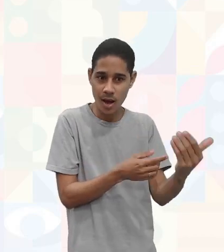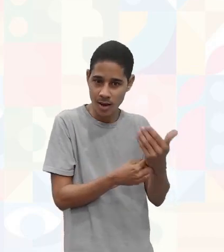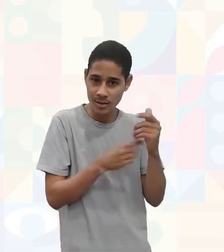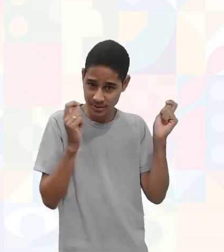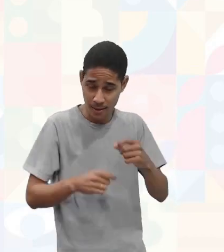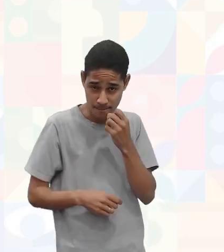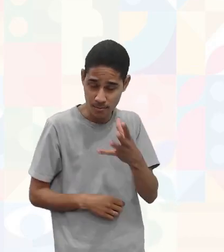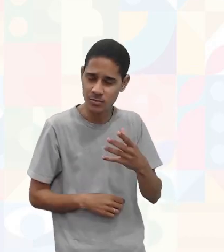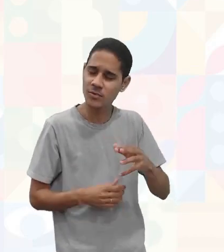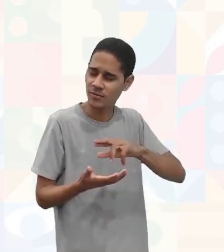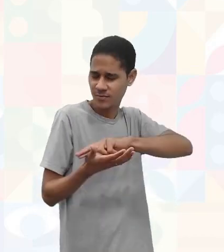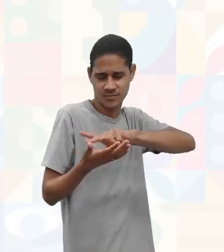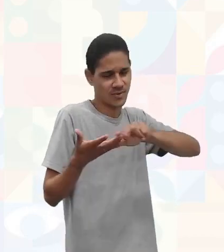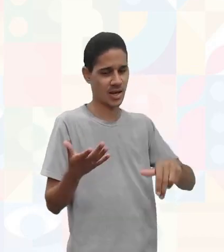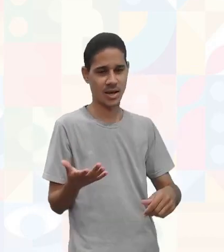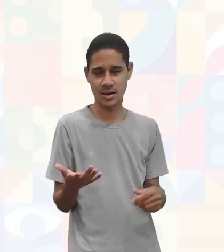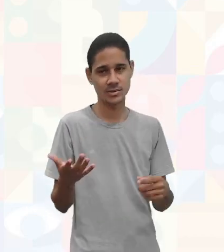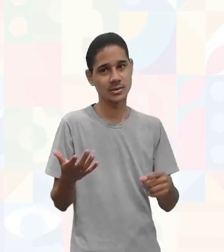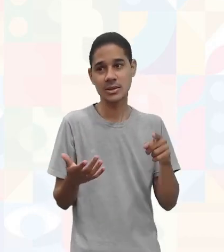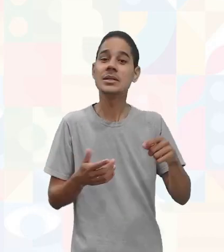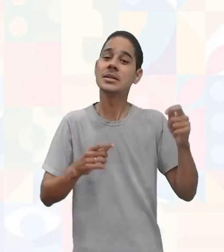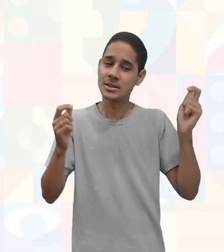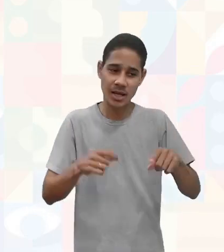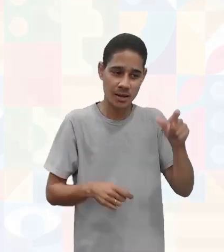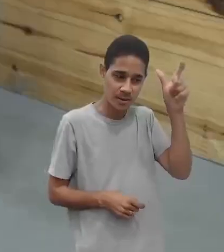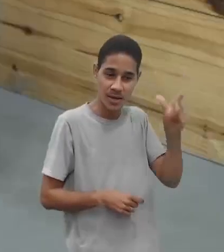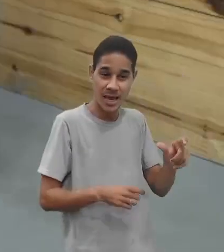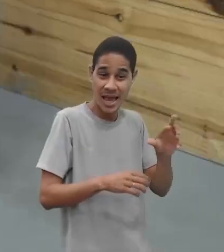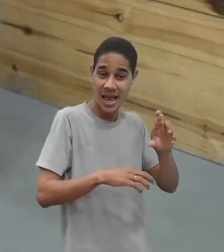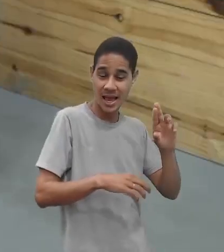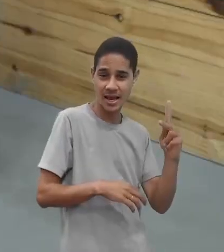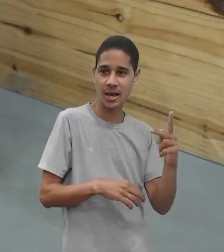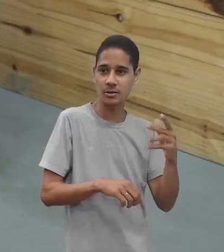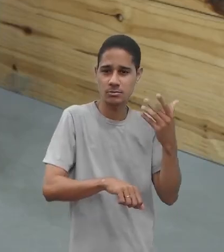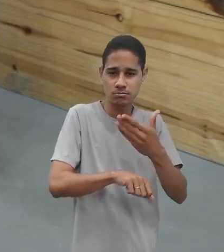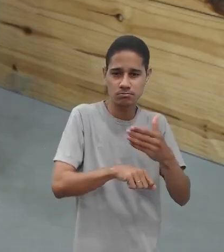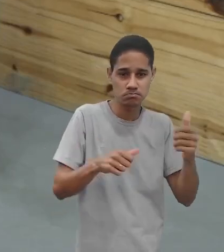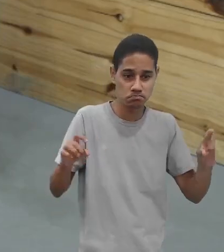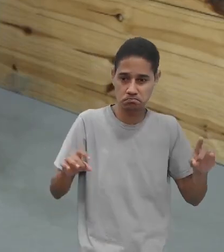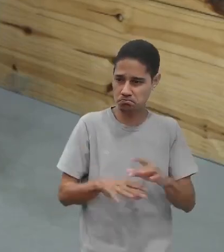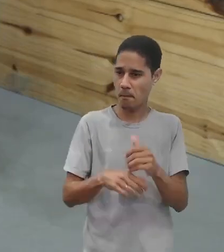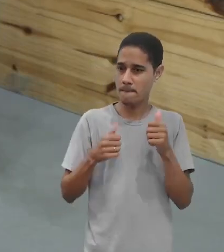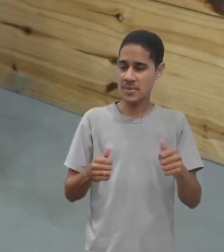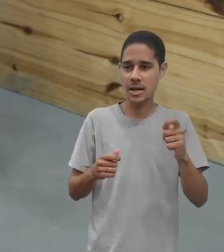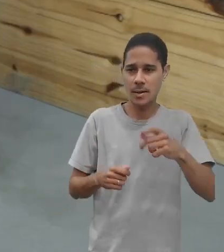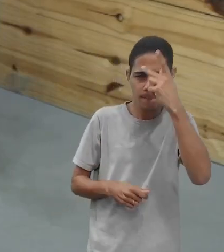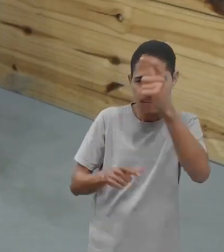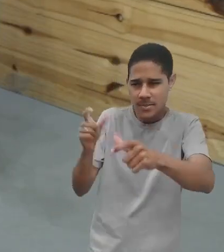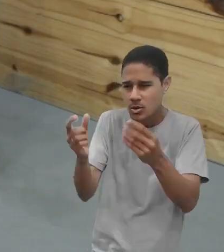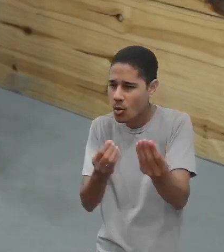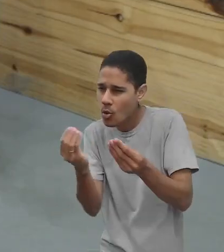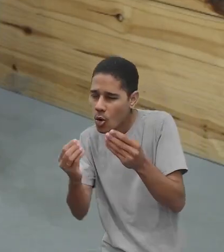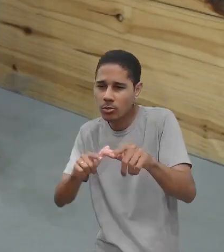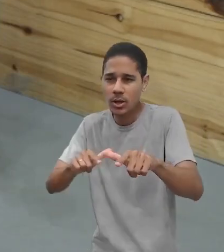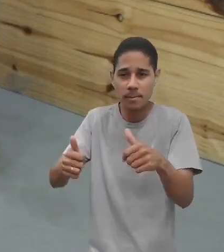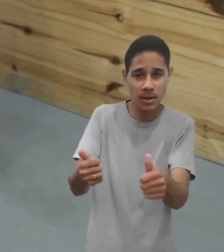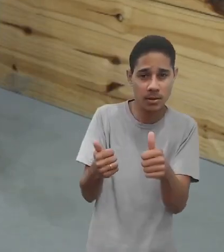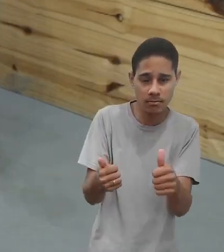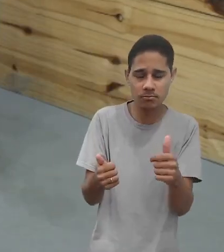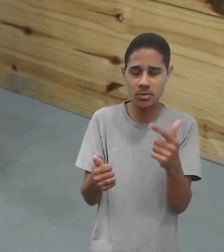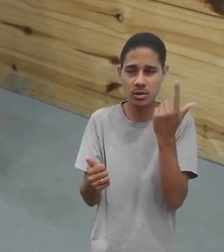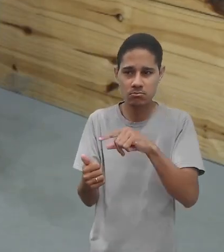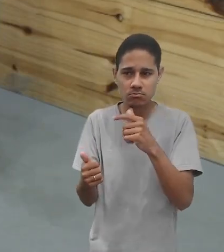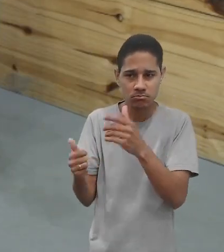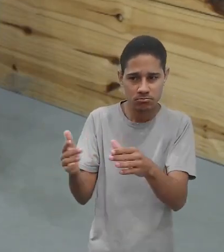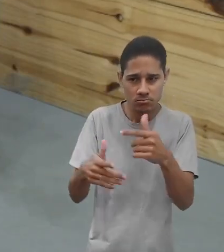Muitas, porque nós vamos estar preparados para entender quem é essa pessoa e de que forma ela está trabalhando e se ela está tendo